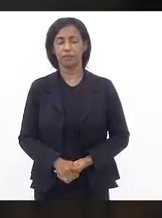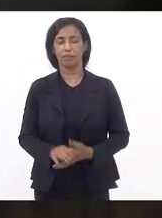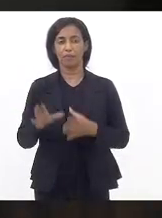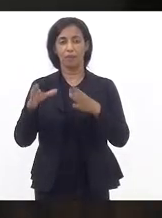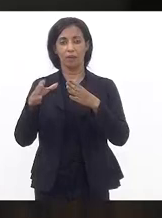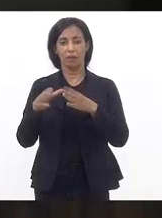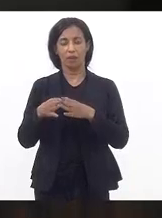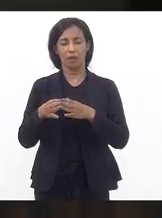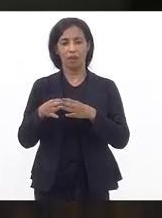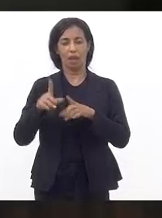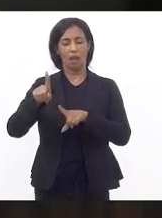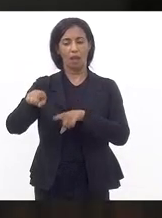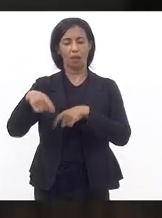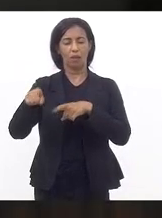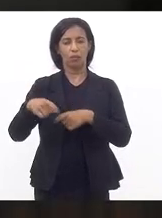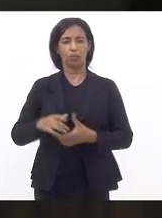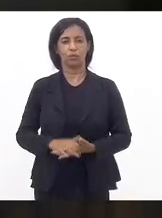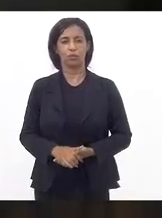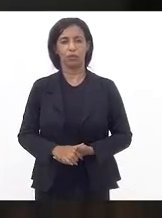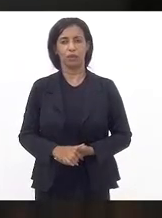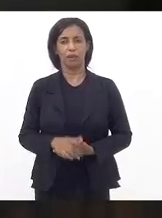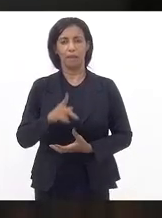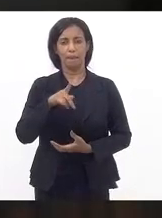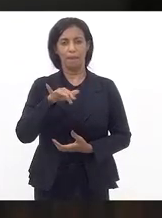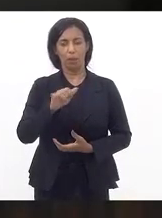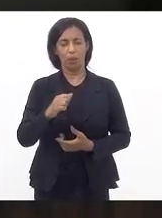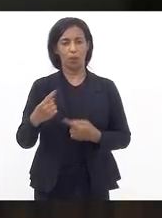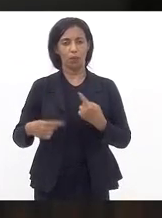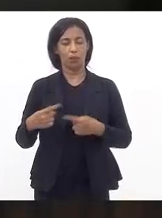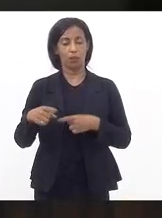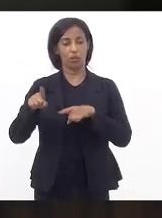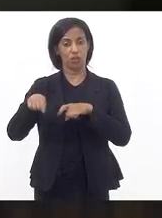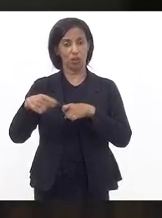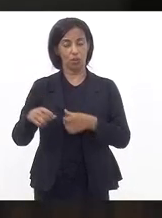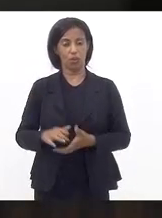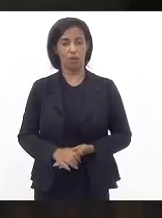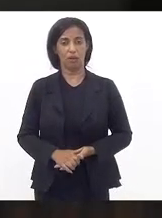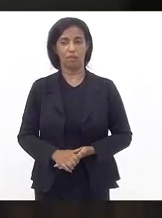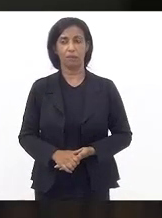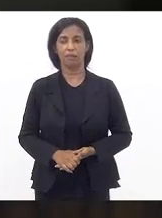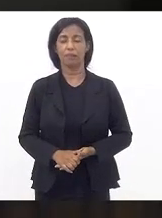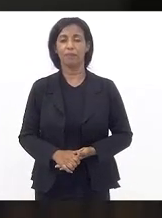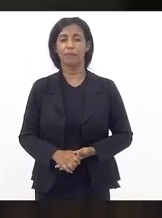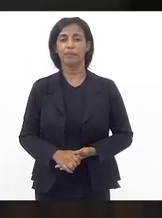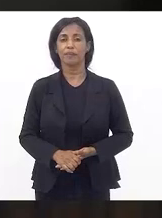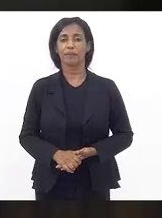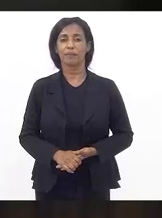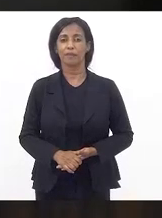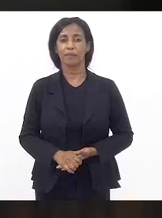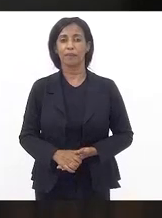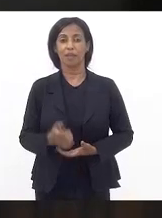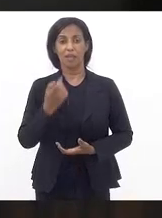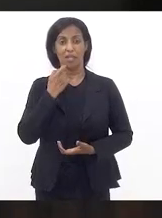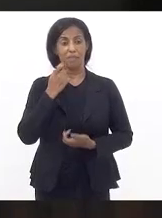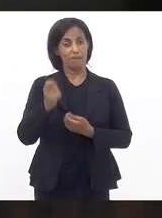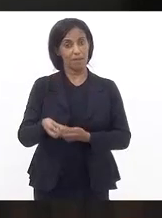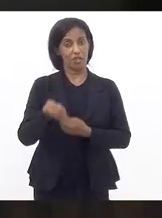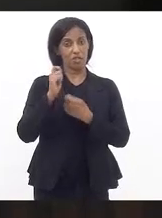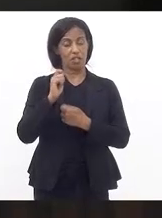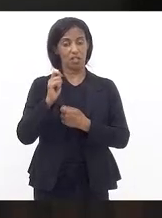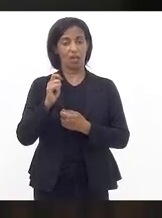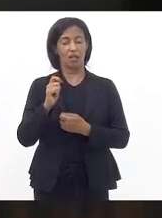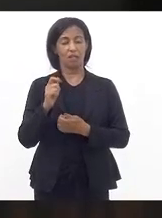deputado pela comissão de agricultura pecuária e política Rural e agrária Pesqueira à